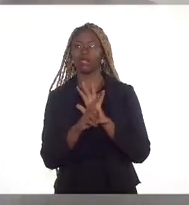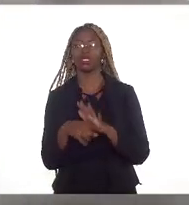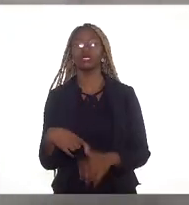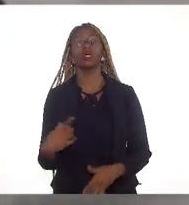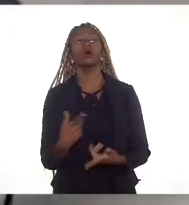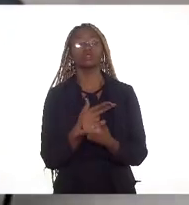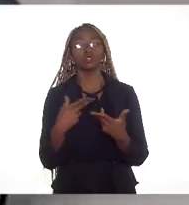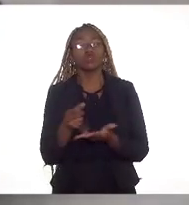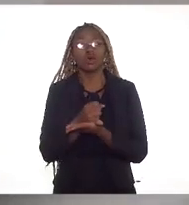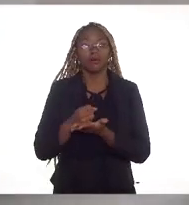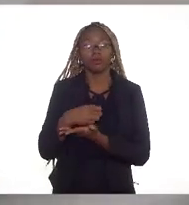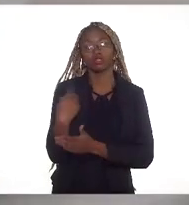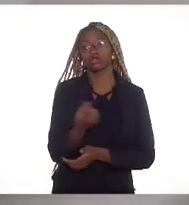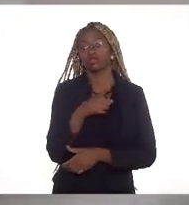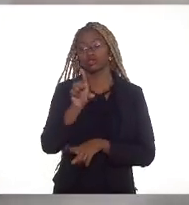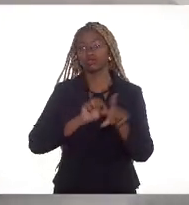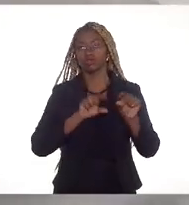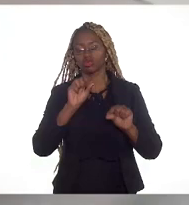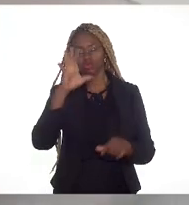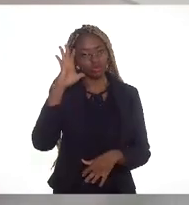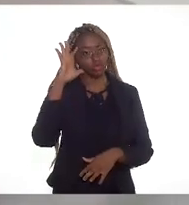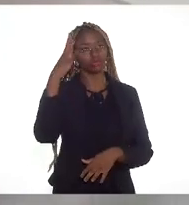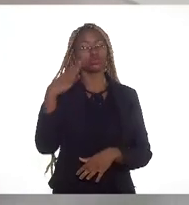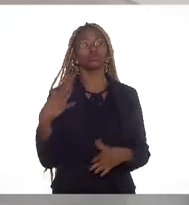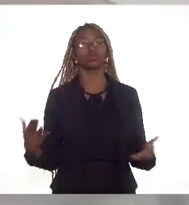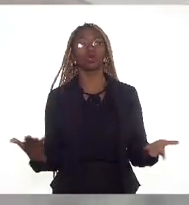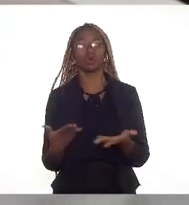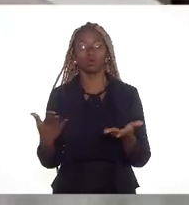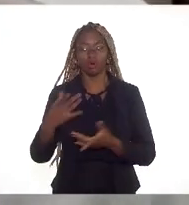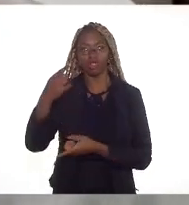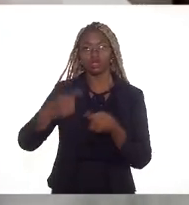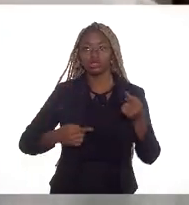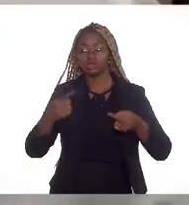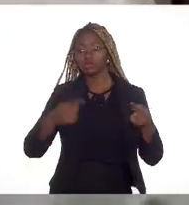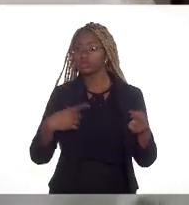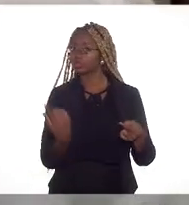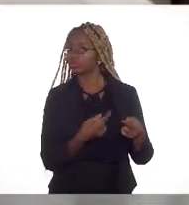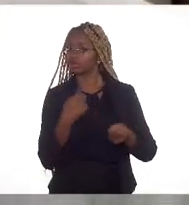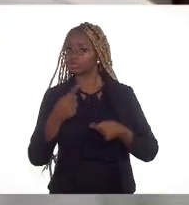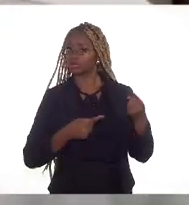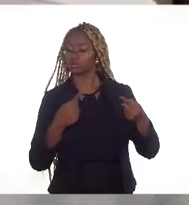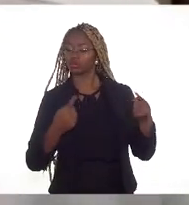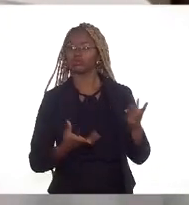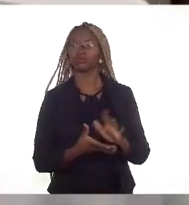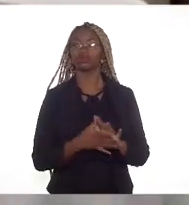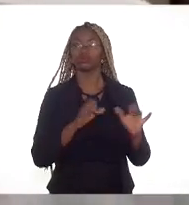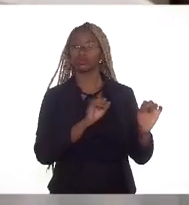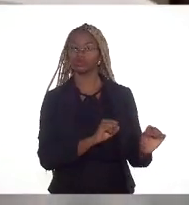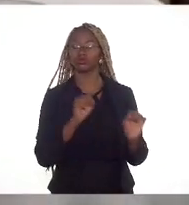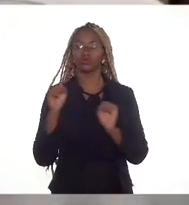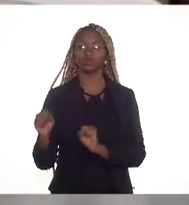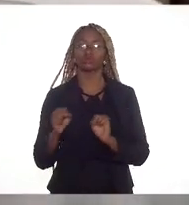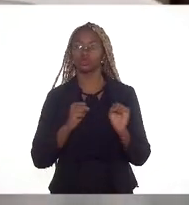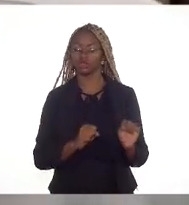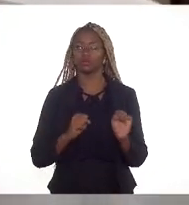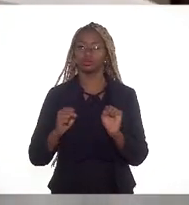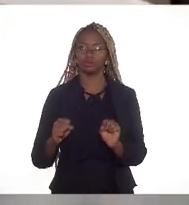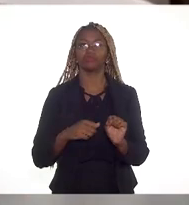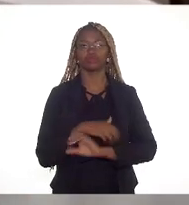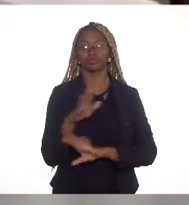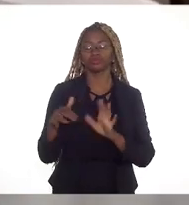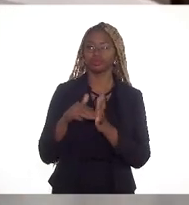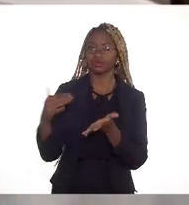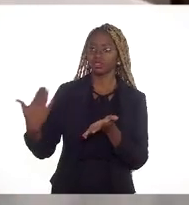estabelecemos para que, já na nossa discussão com os poderes, internamente com as